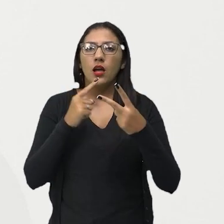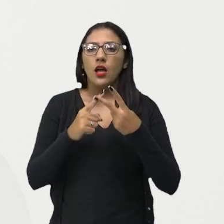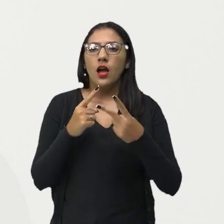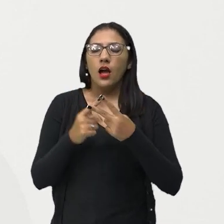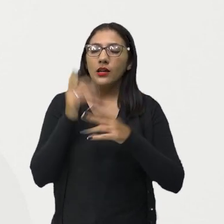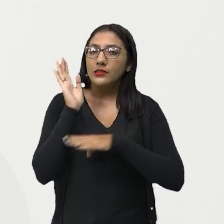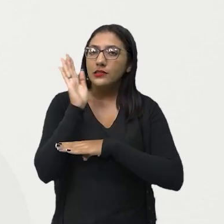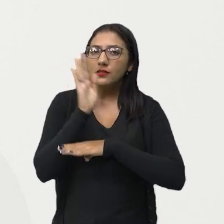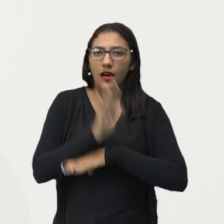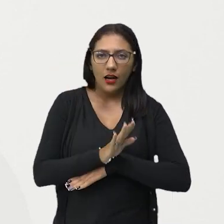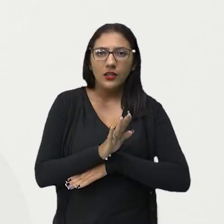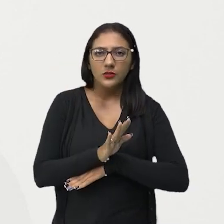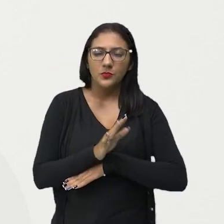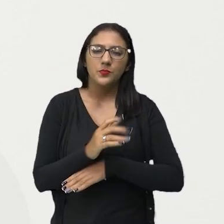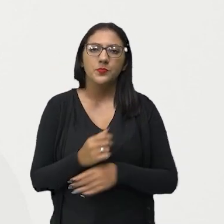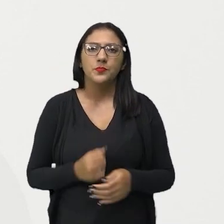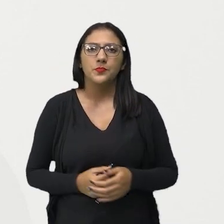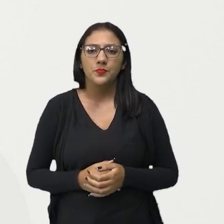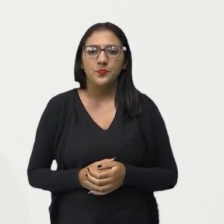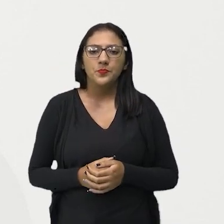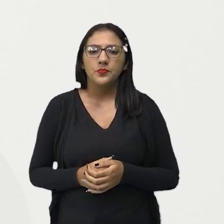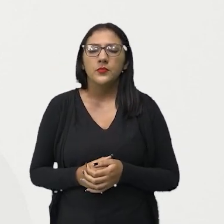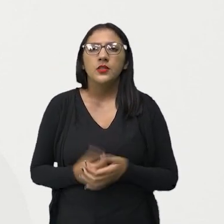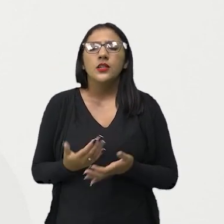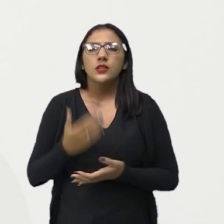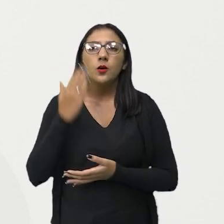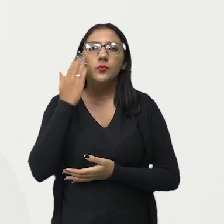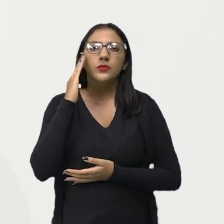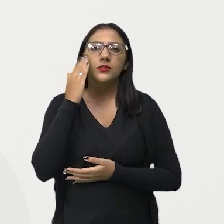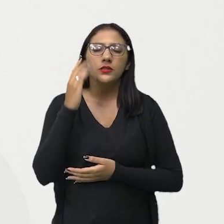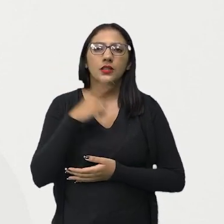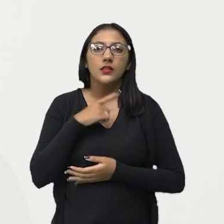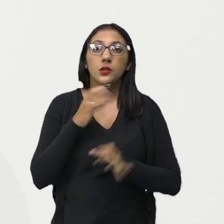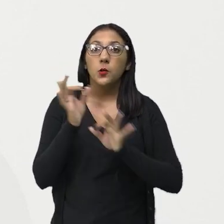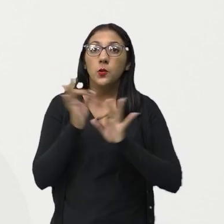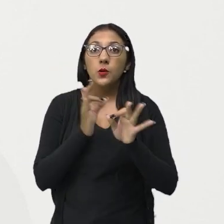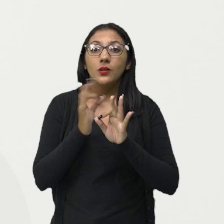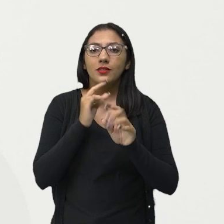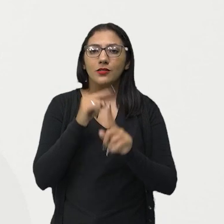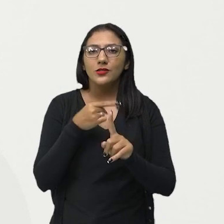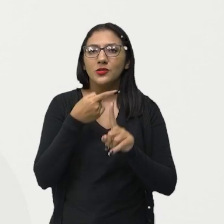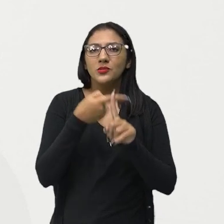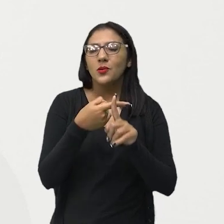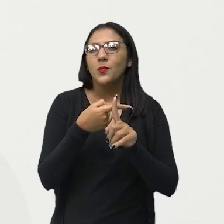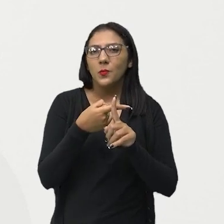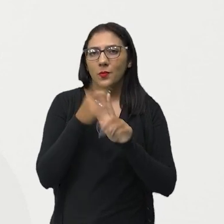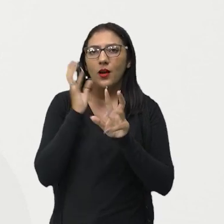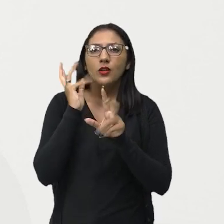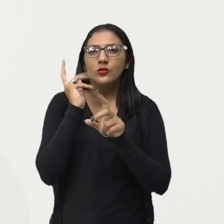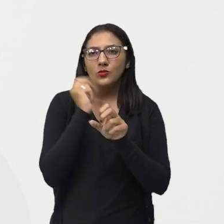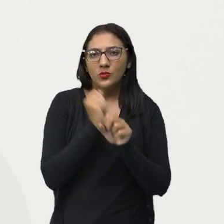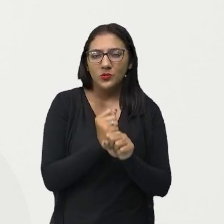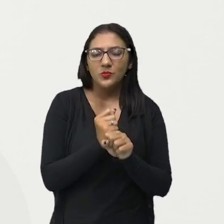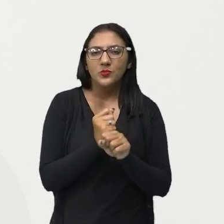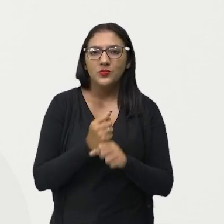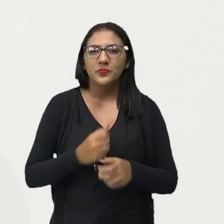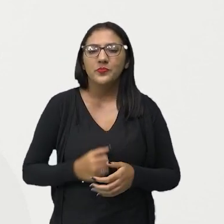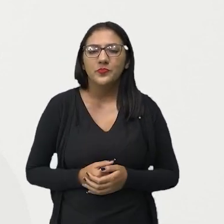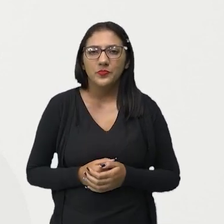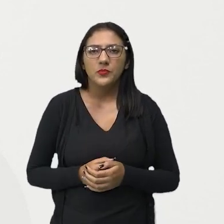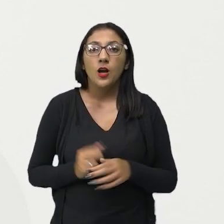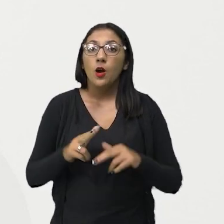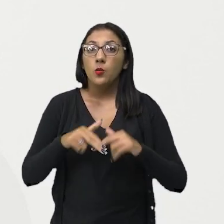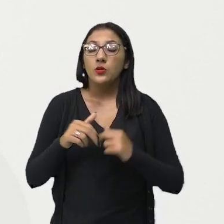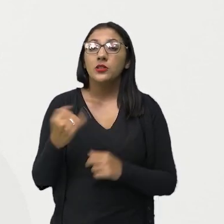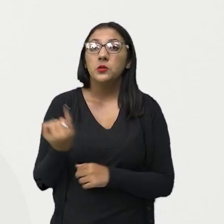a parte da tarde, né? Então, nós vamos realizar a soma, tá? Então, é muito